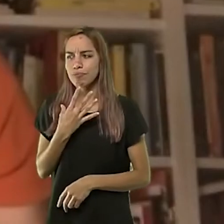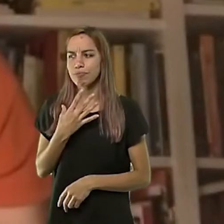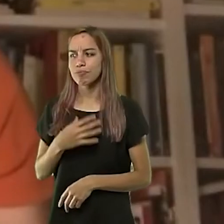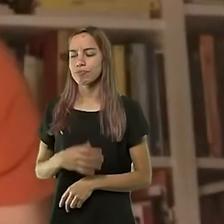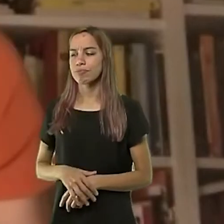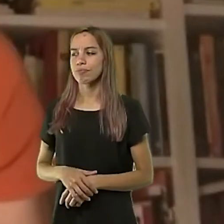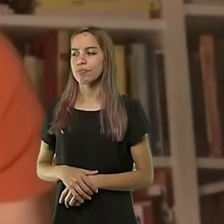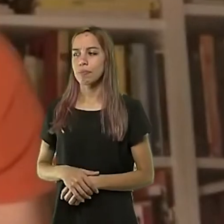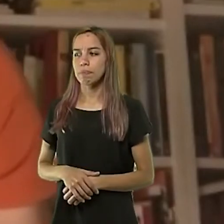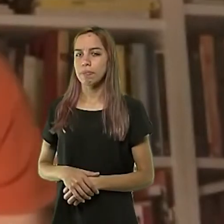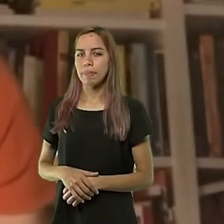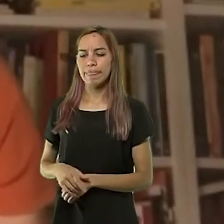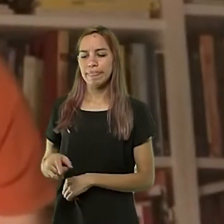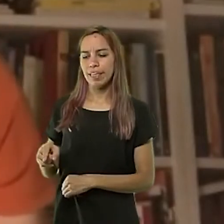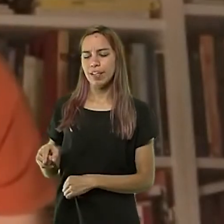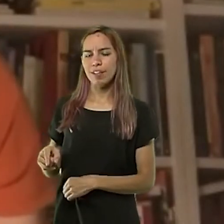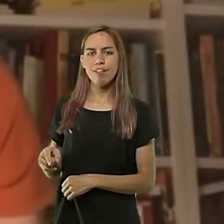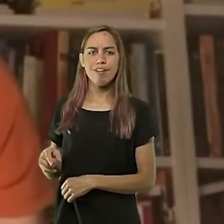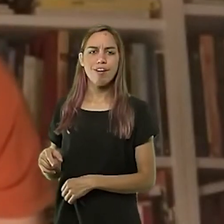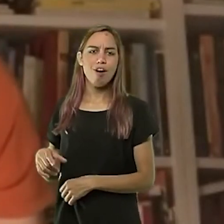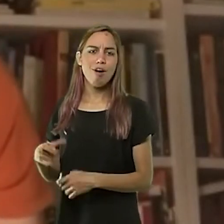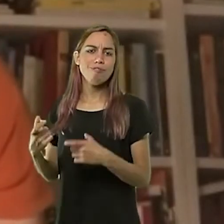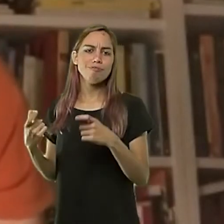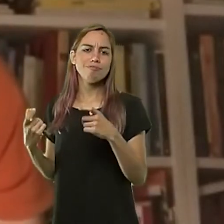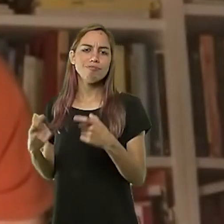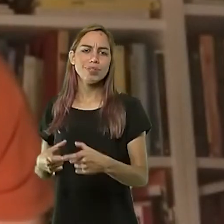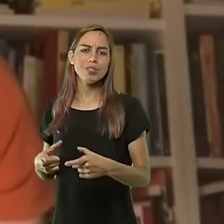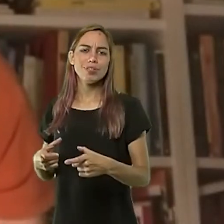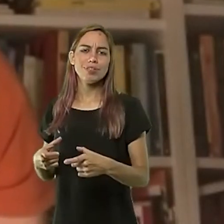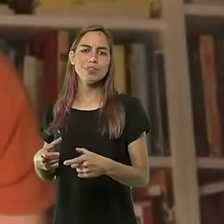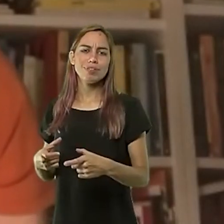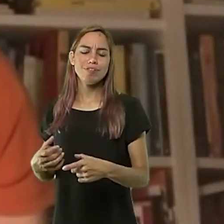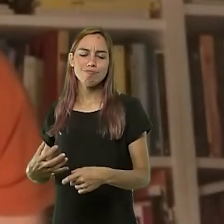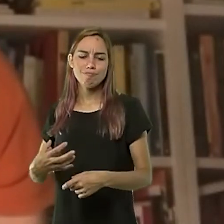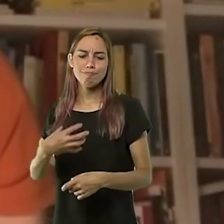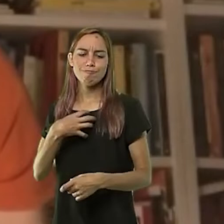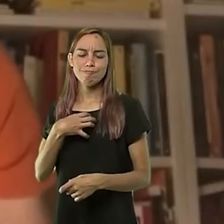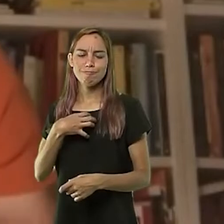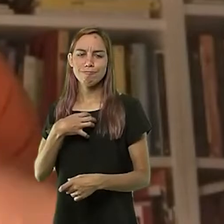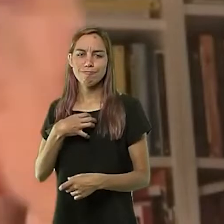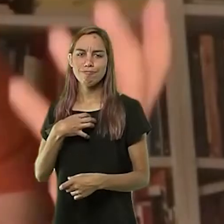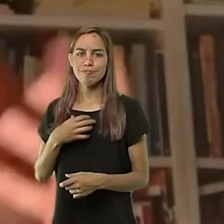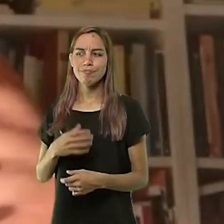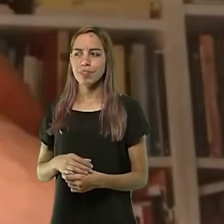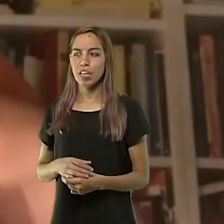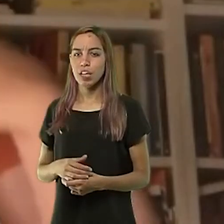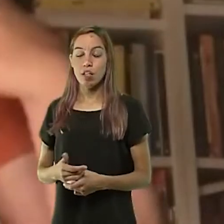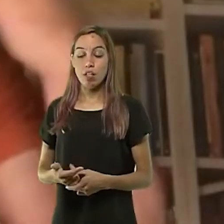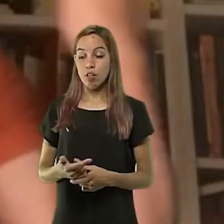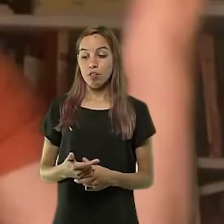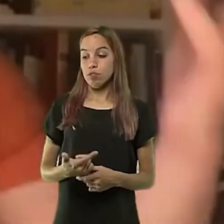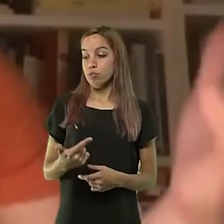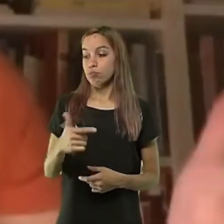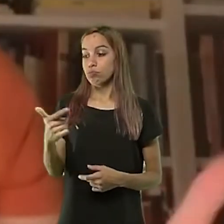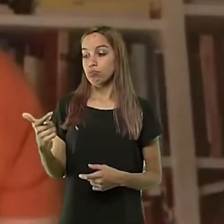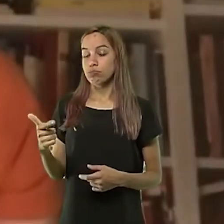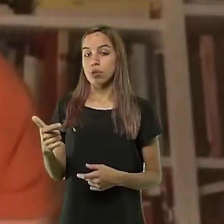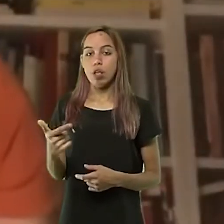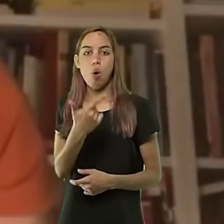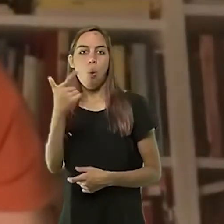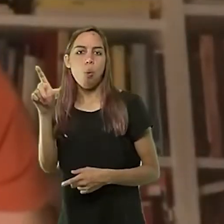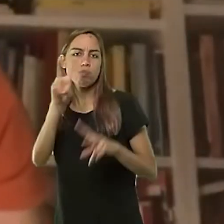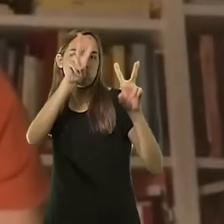lugar para mim muito, muito especial, onde me sinto particularmente bem. E não há outro motivo, não há assim